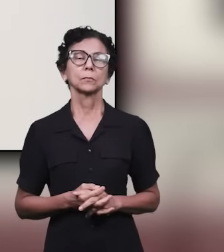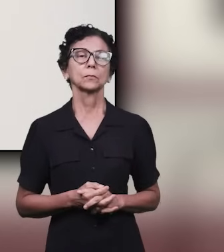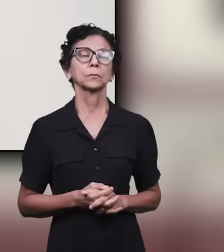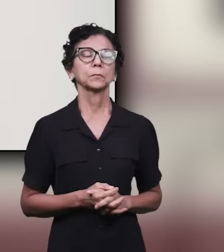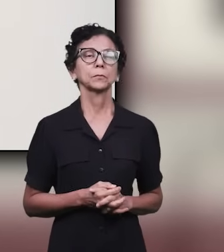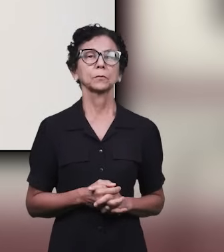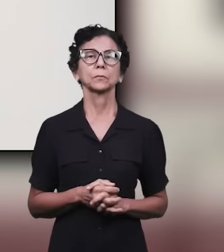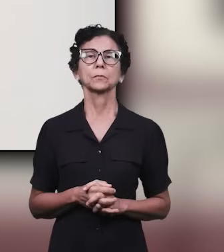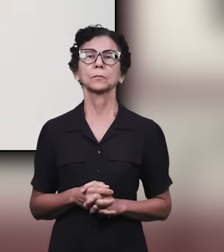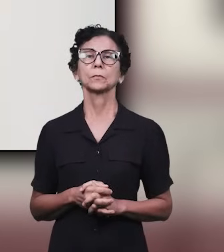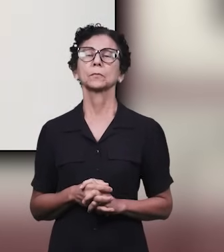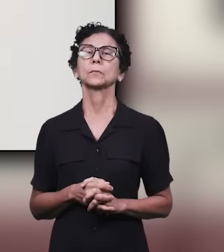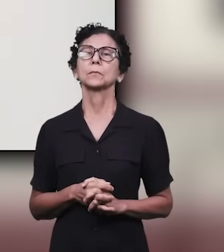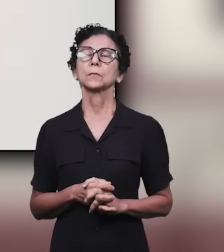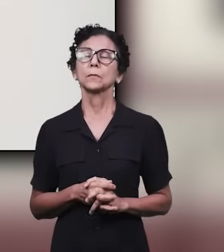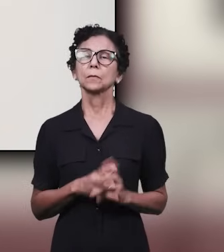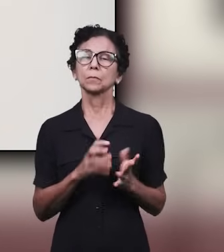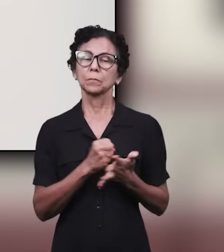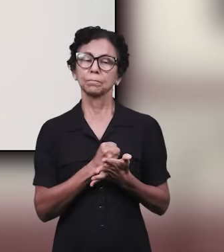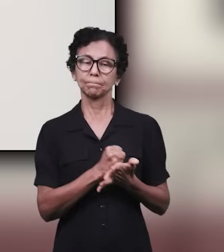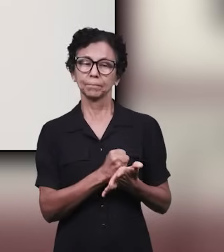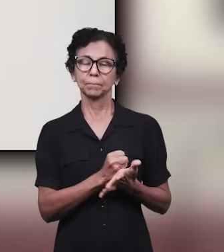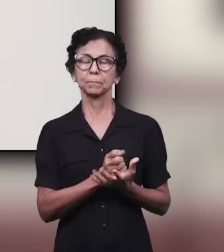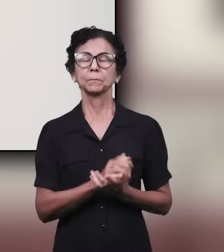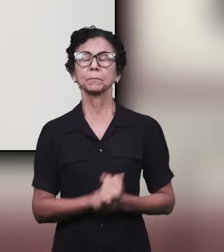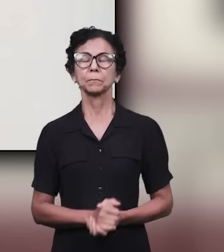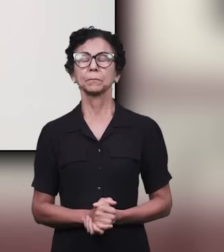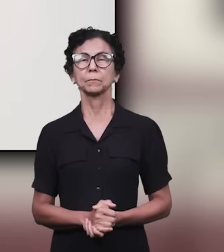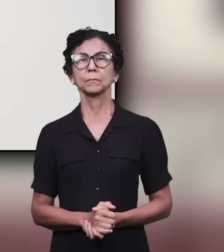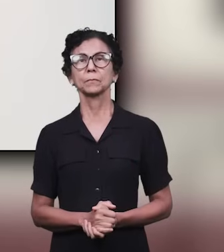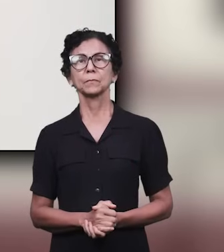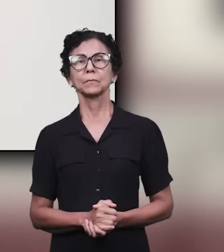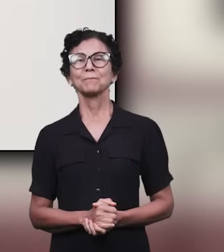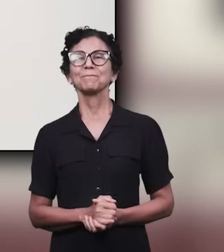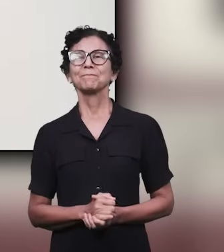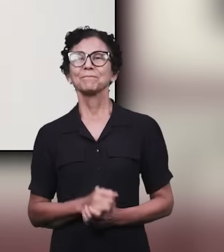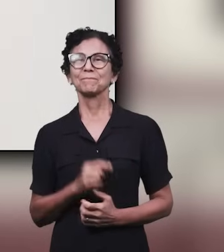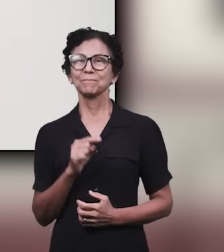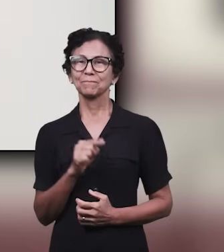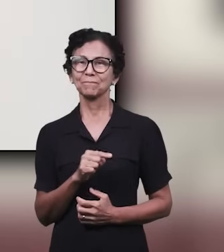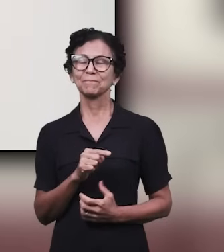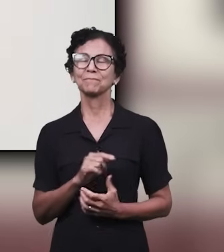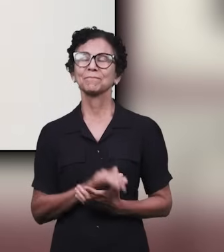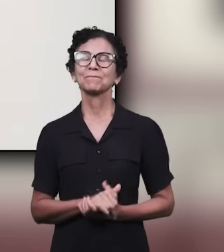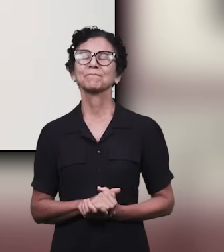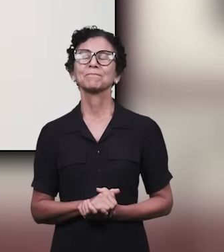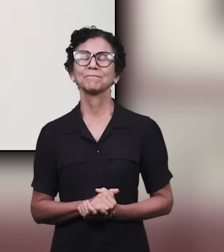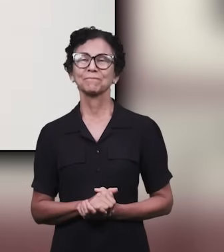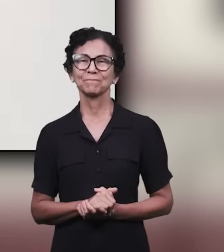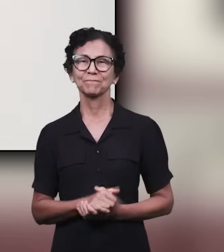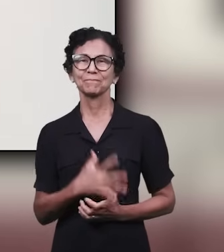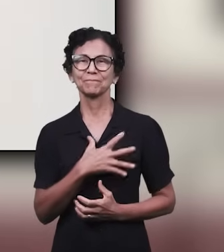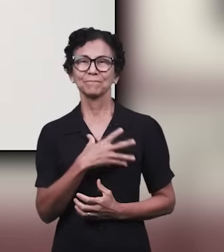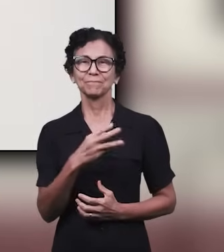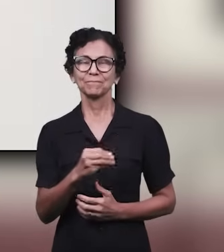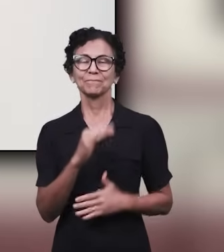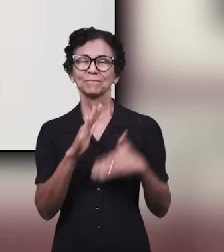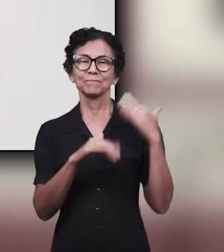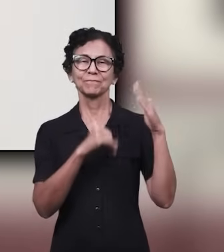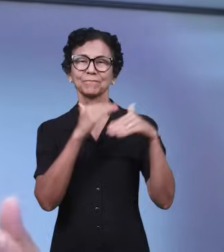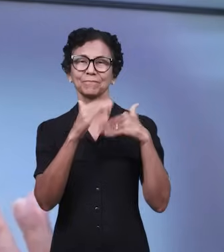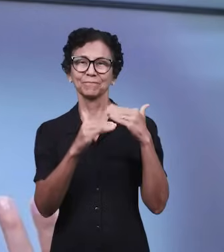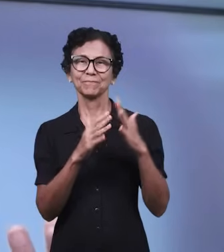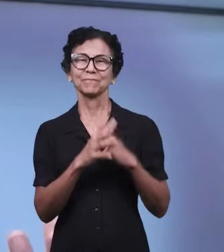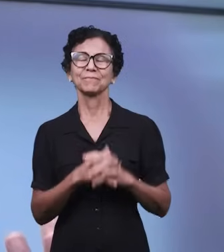com a equipe pedagógica, faz com que o seu filho tenha mais sucesso na vida estudantil. Amém? A todos a paz do